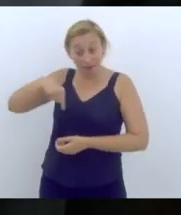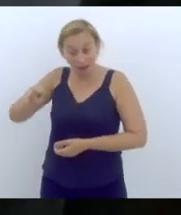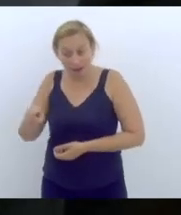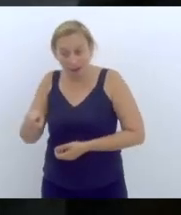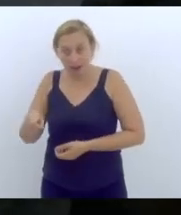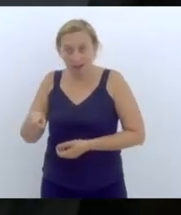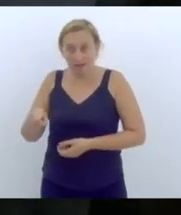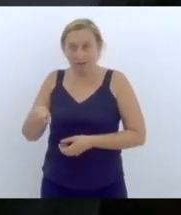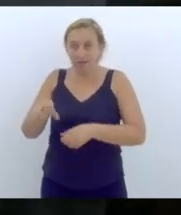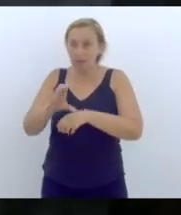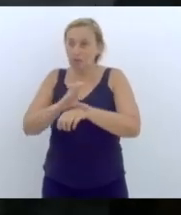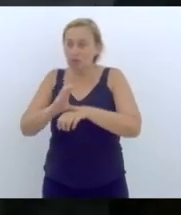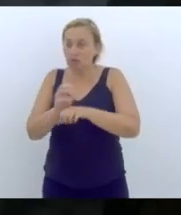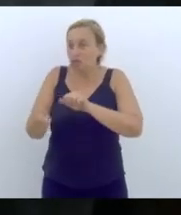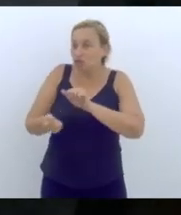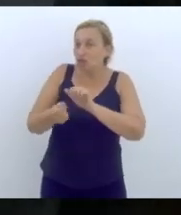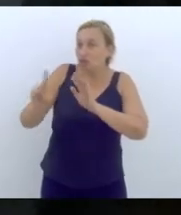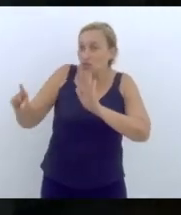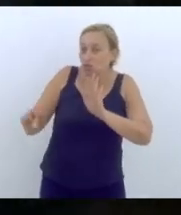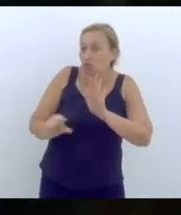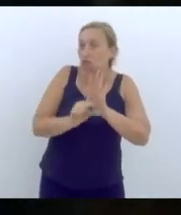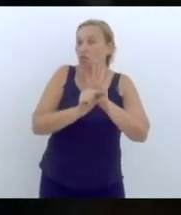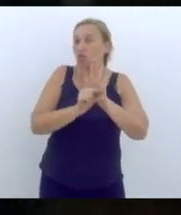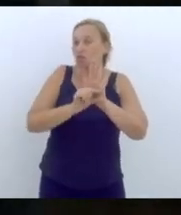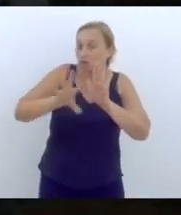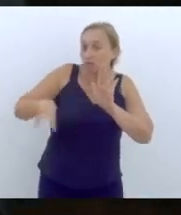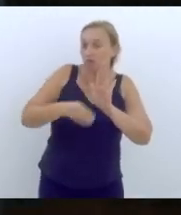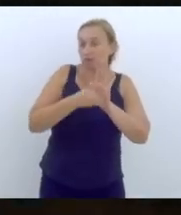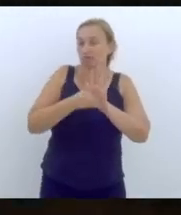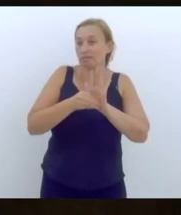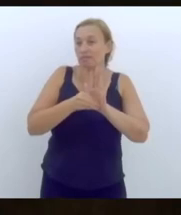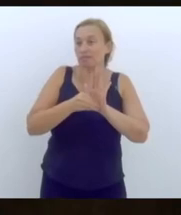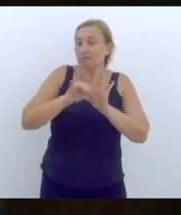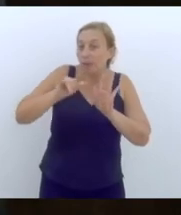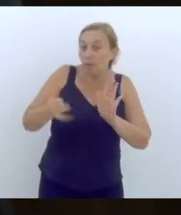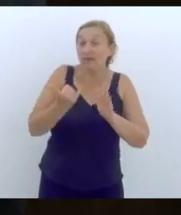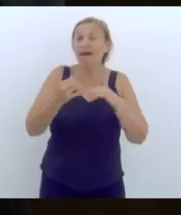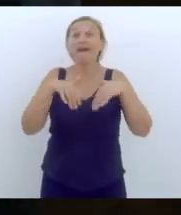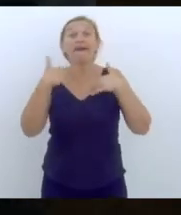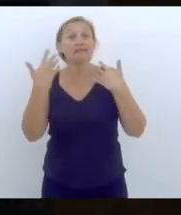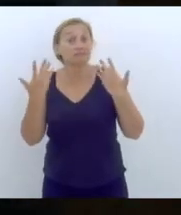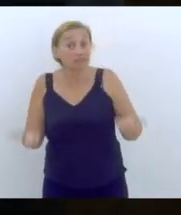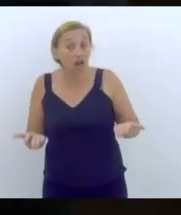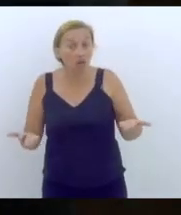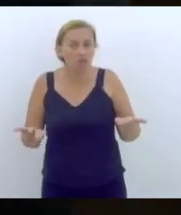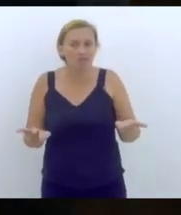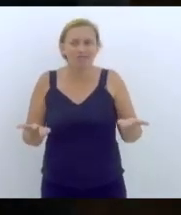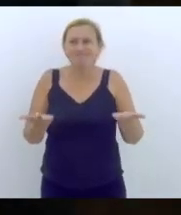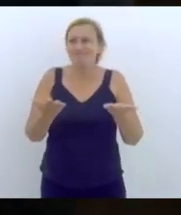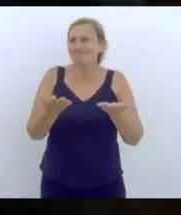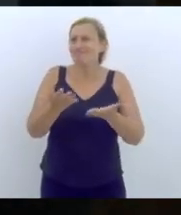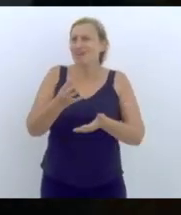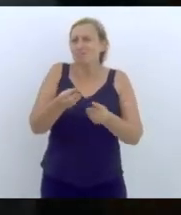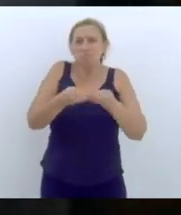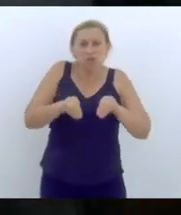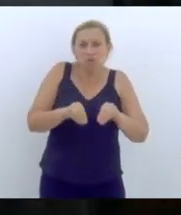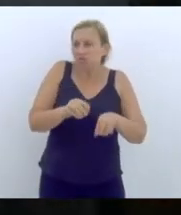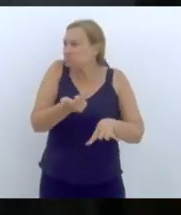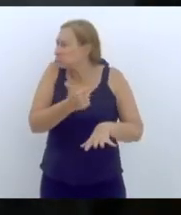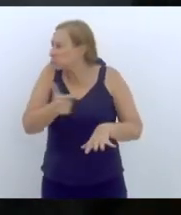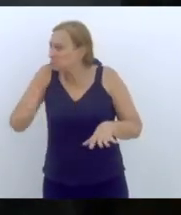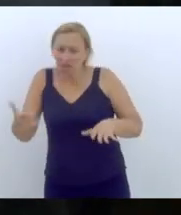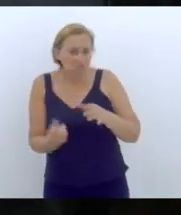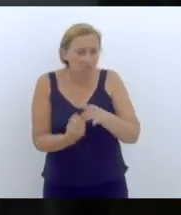dá constitucionalidade com emenda, para aproveitar. Então, sem prejuízo à